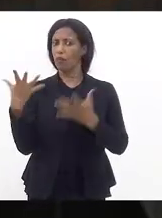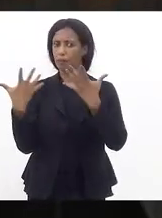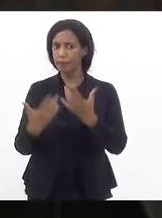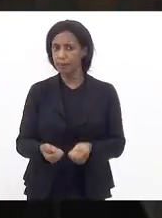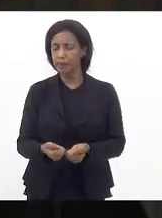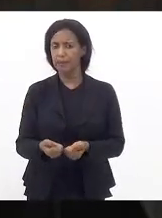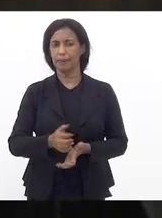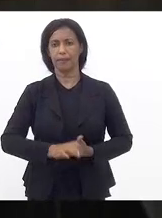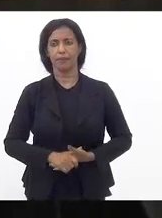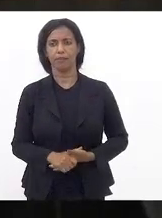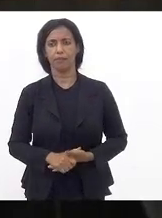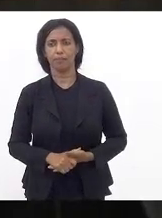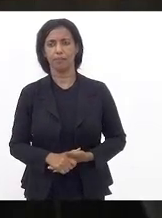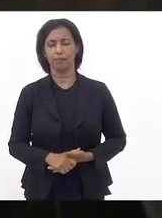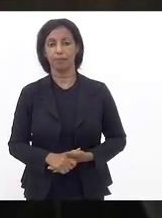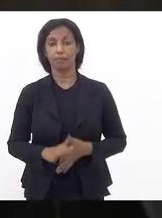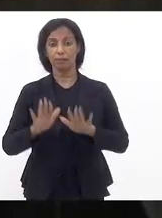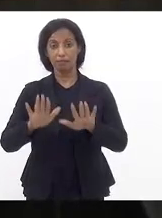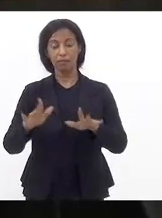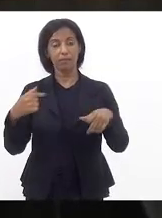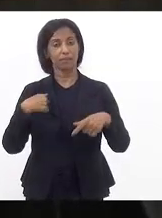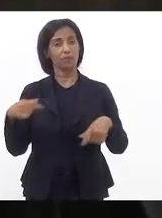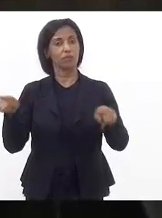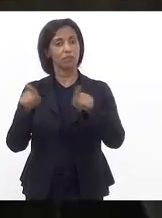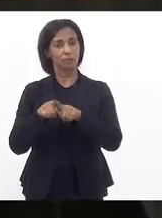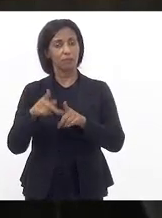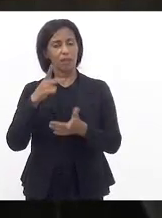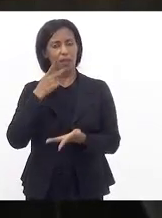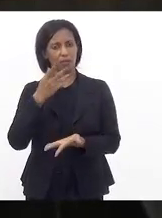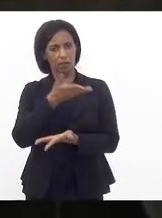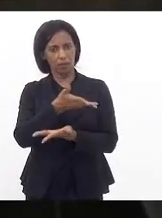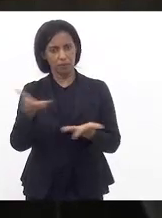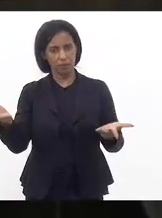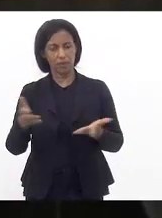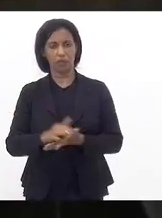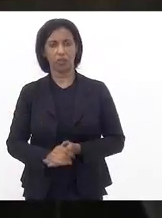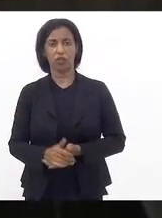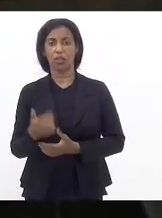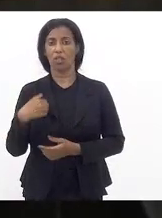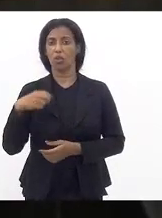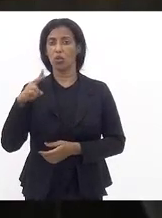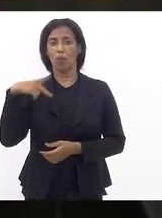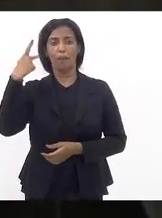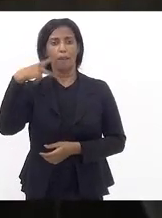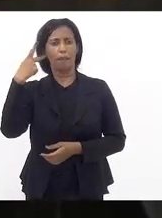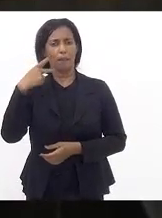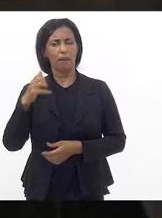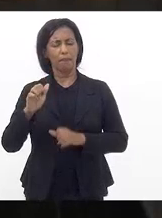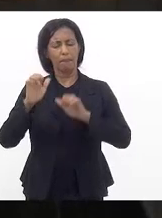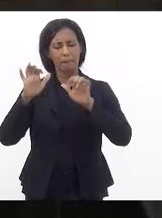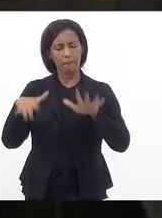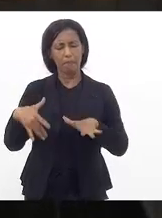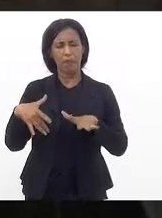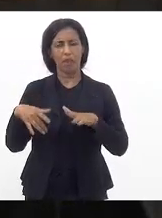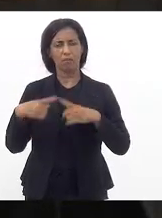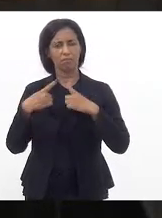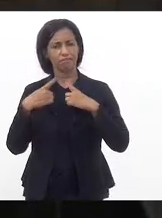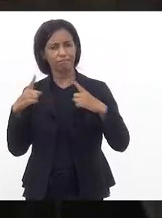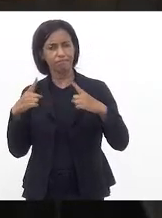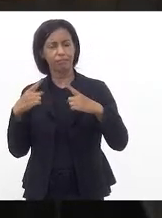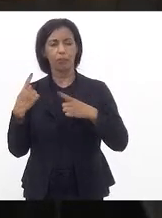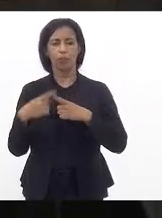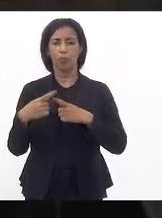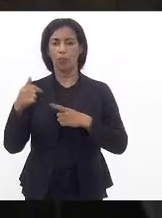vamos permitir mas eu também quero dizer para vocês que o parlamentar bem crítica